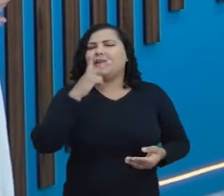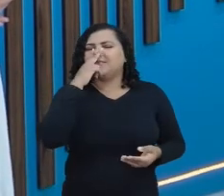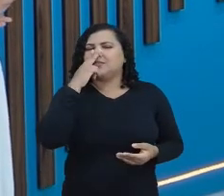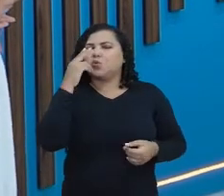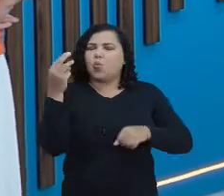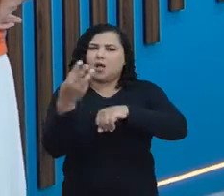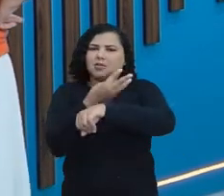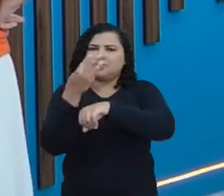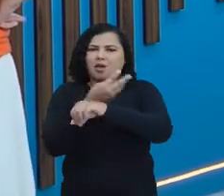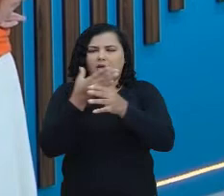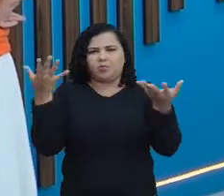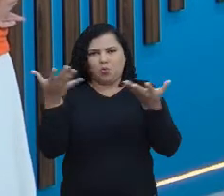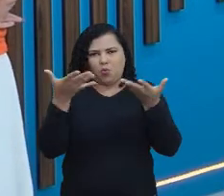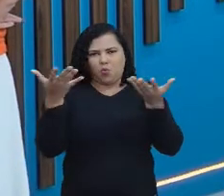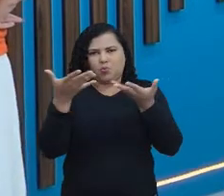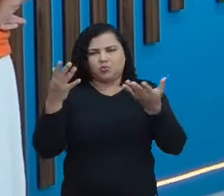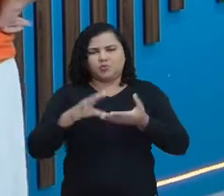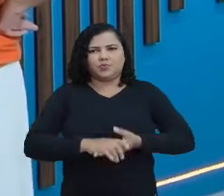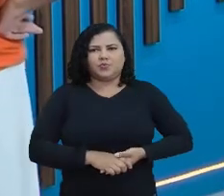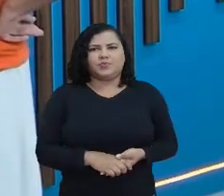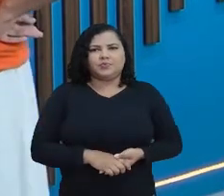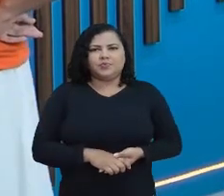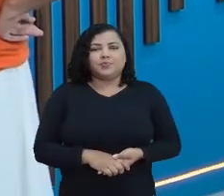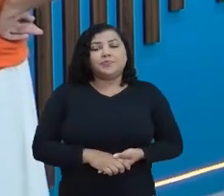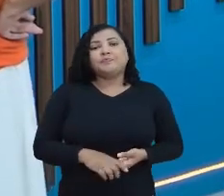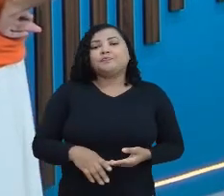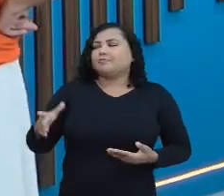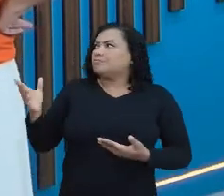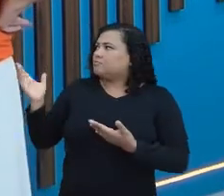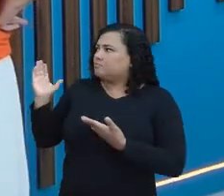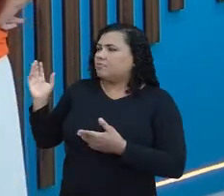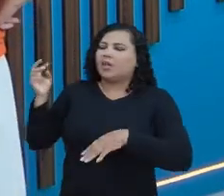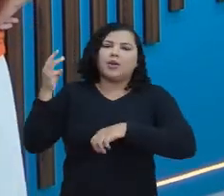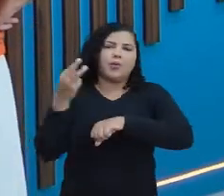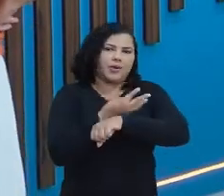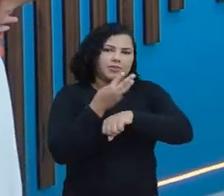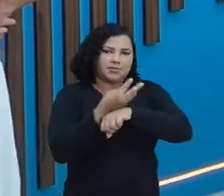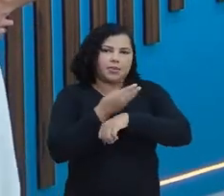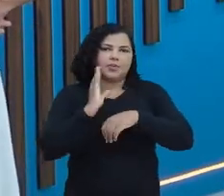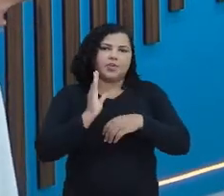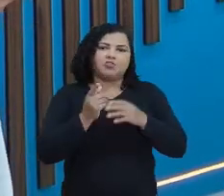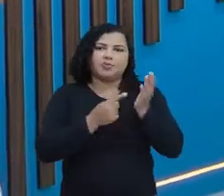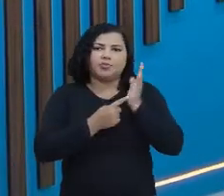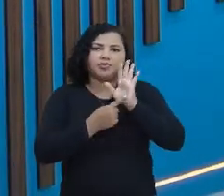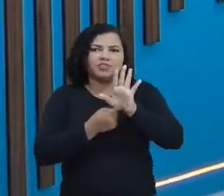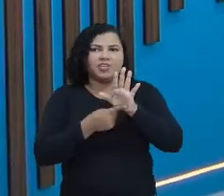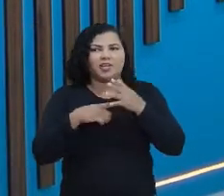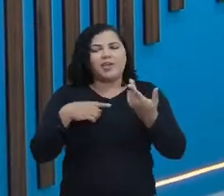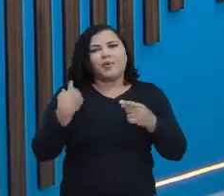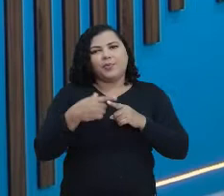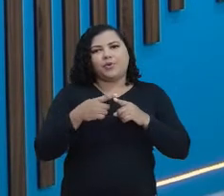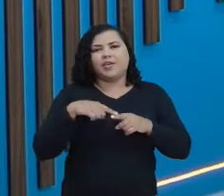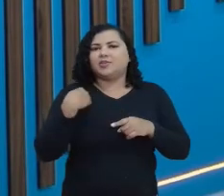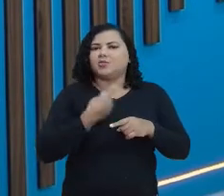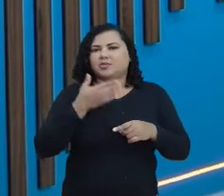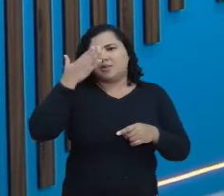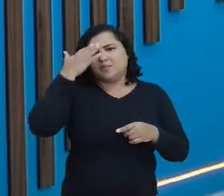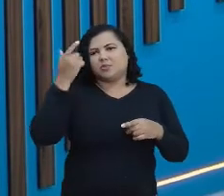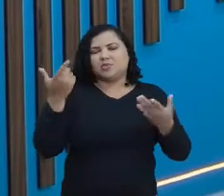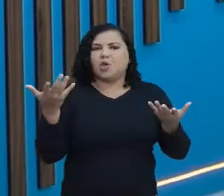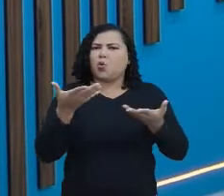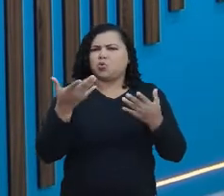faz hoje, né? Pela rede. E o WhatsApp que eu trouxe em negrito porque a gente sabe que atualmente é uma